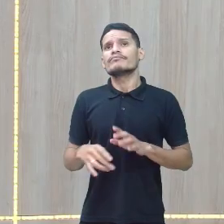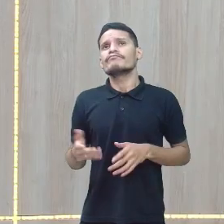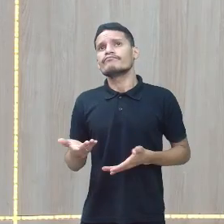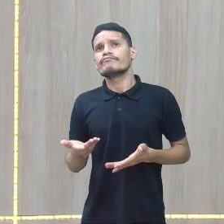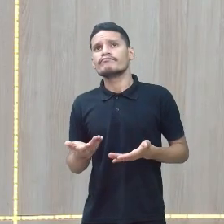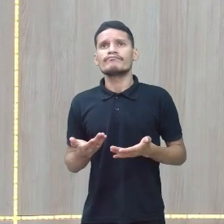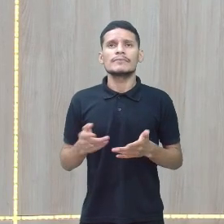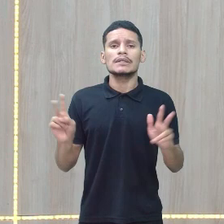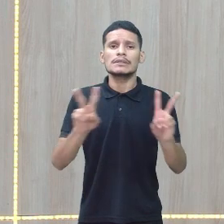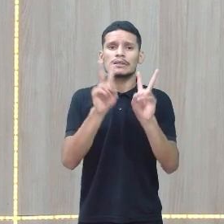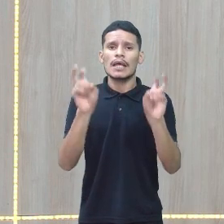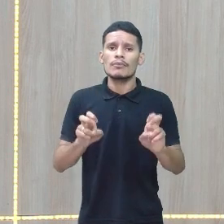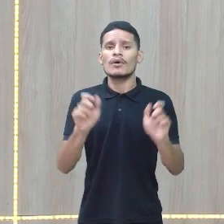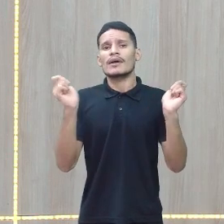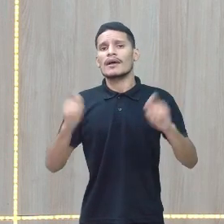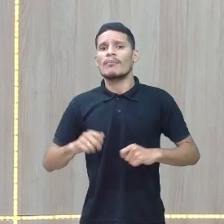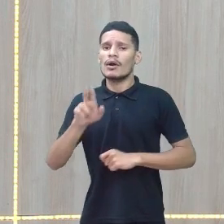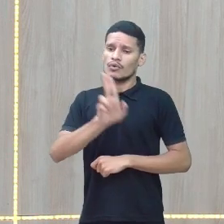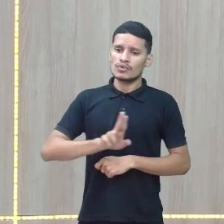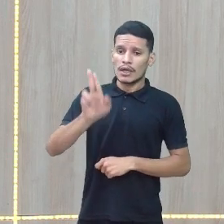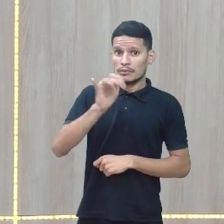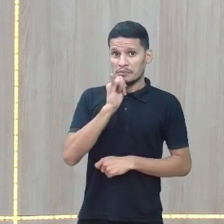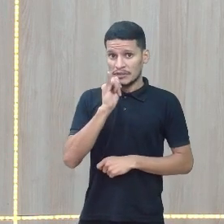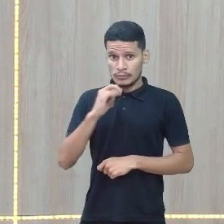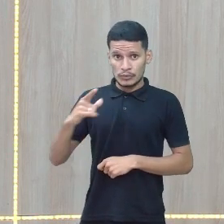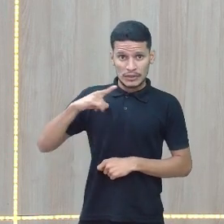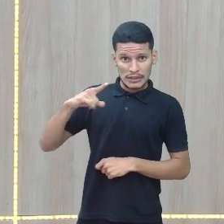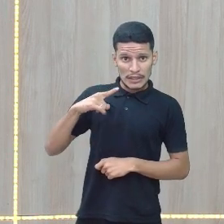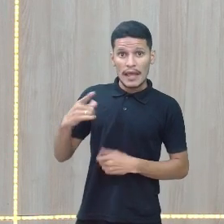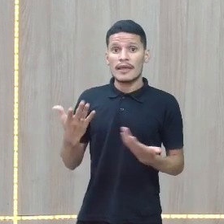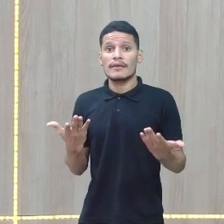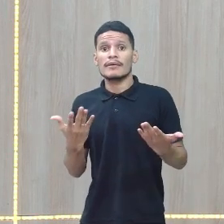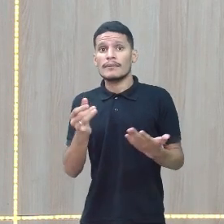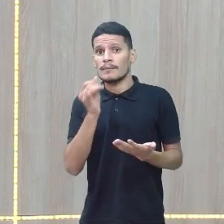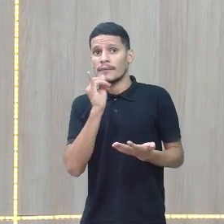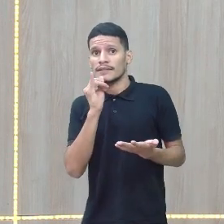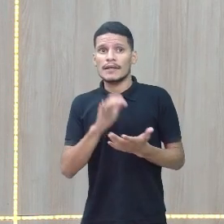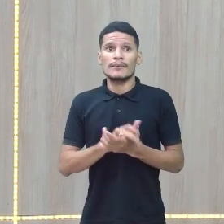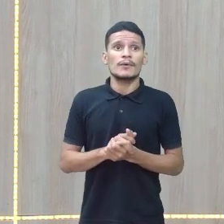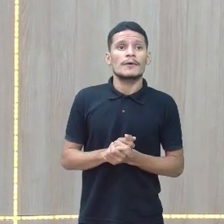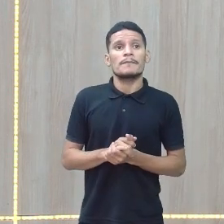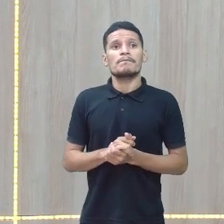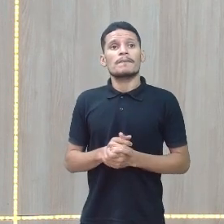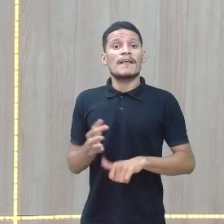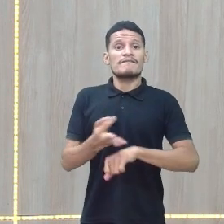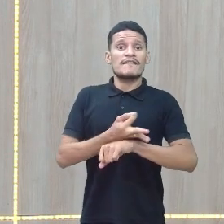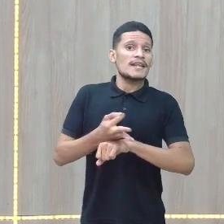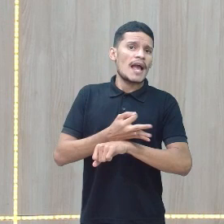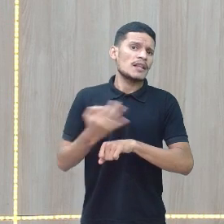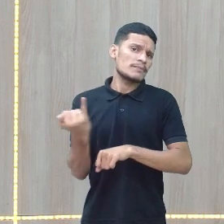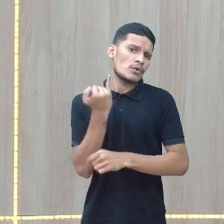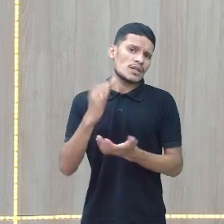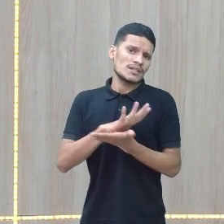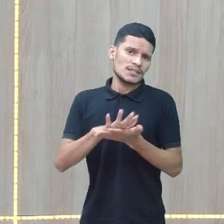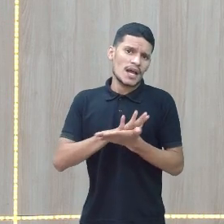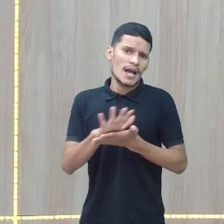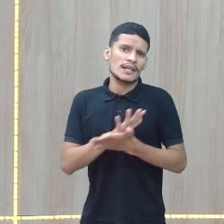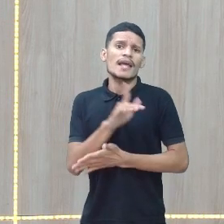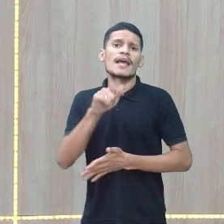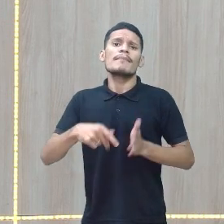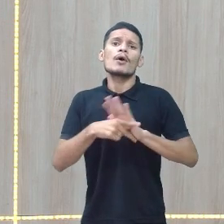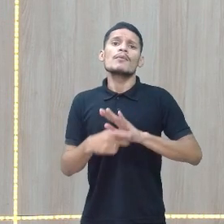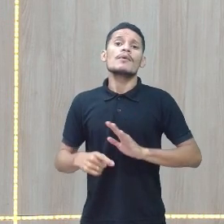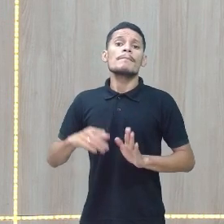Este termo é usado, né? O exemplo, tem um feriado assim que não é aquele feriado muito importante, e aí diz assim, hoje